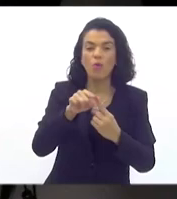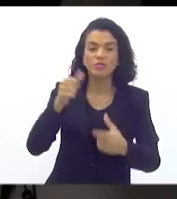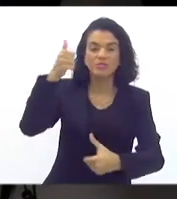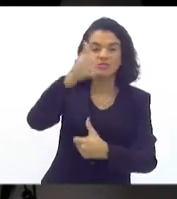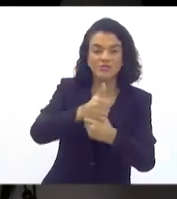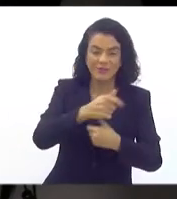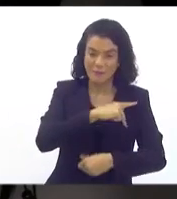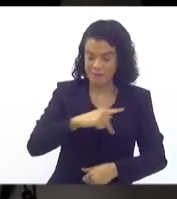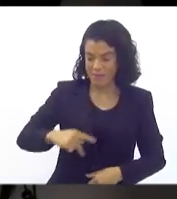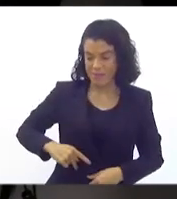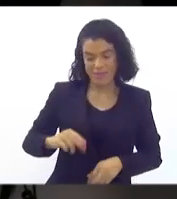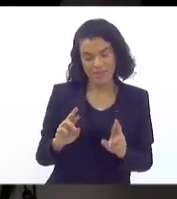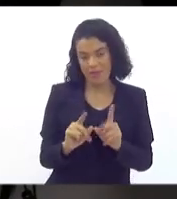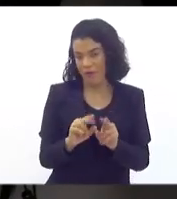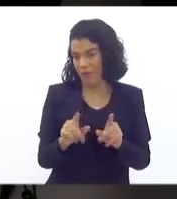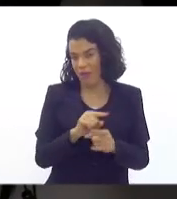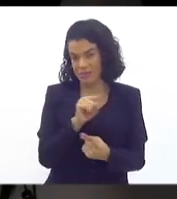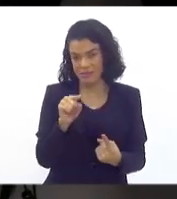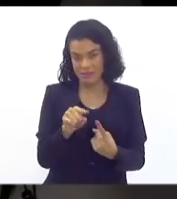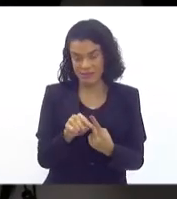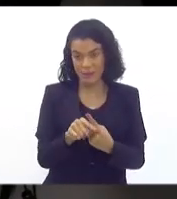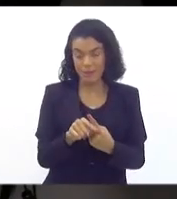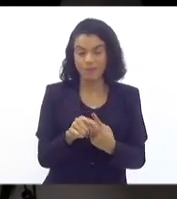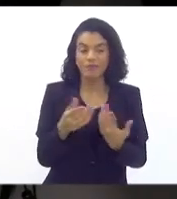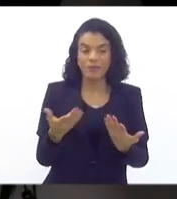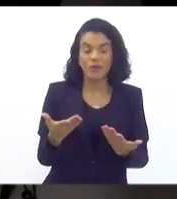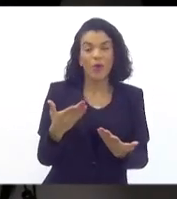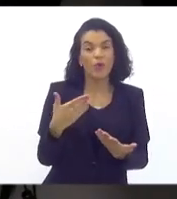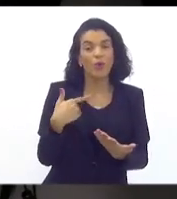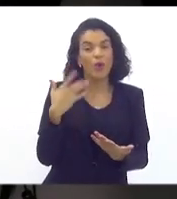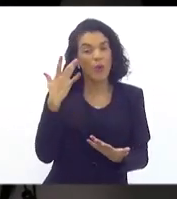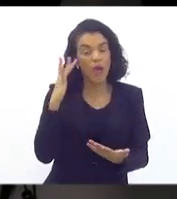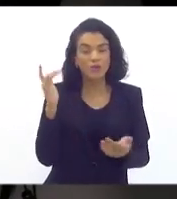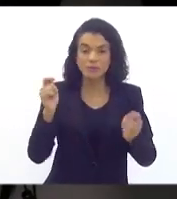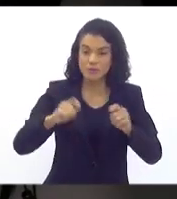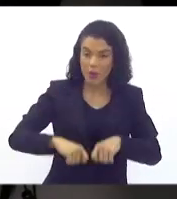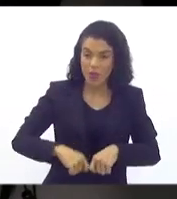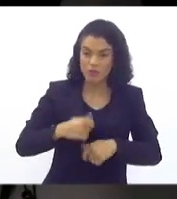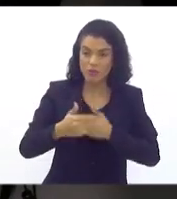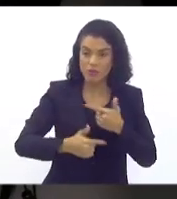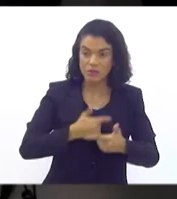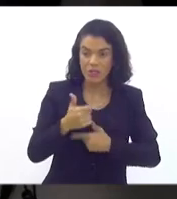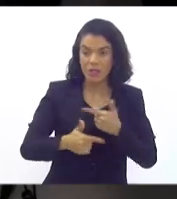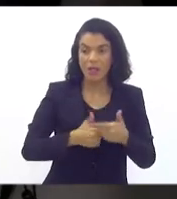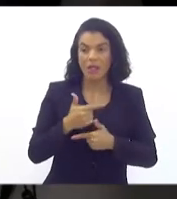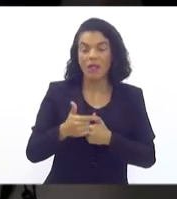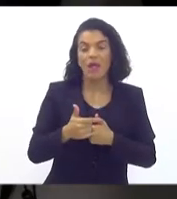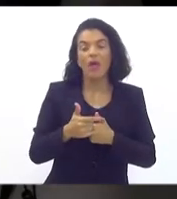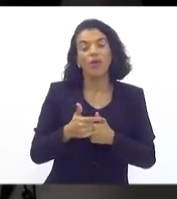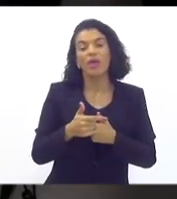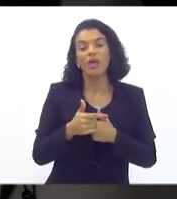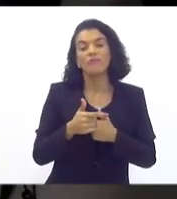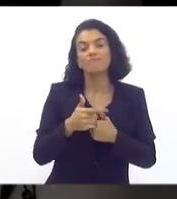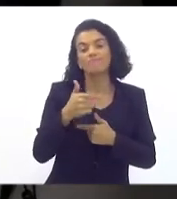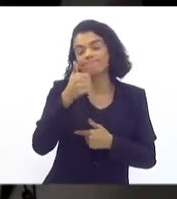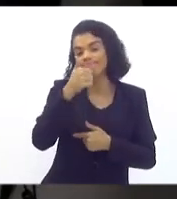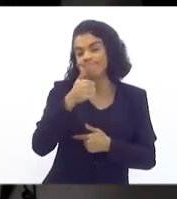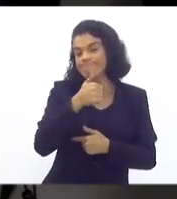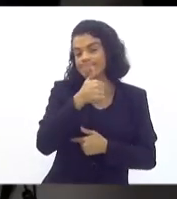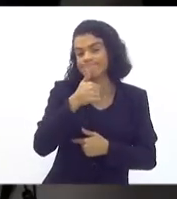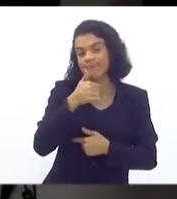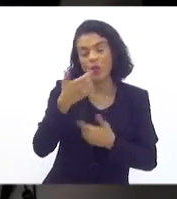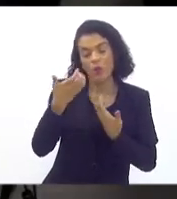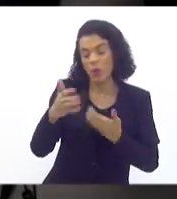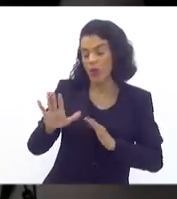presidente e não foi essa a minha intenção Então eu acho que o mínimo que eu posso fazer e tem de descer aqui é abrir mão de qualquer